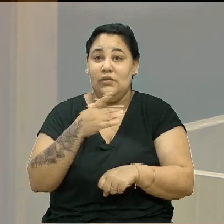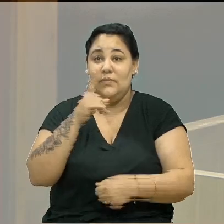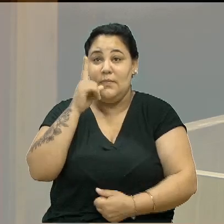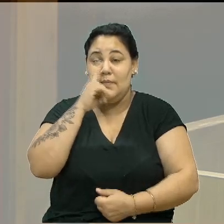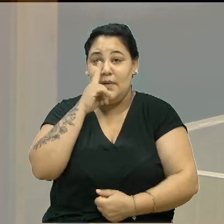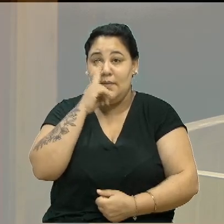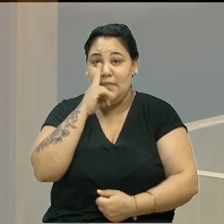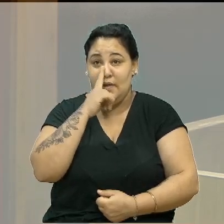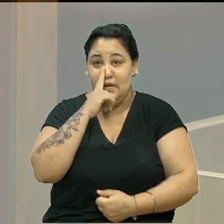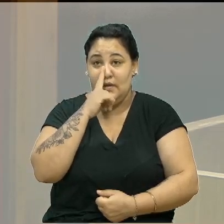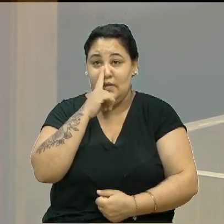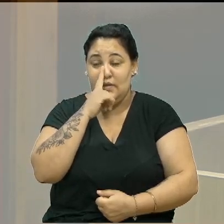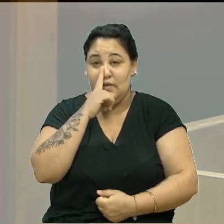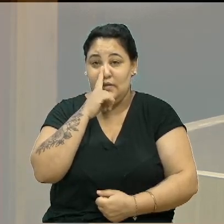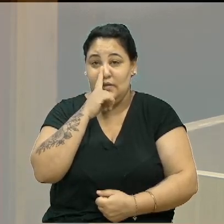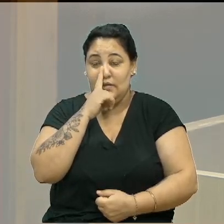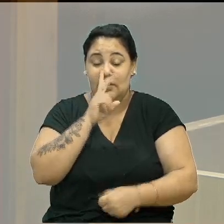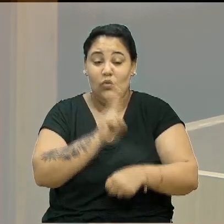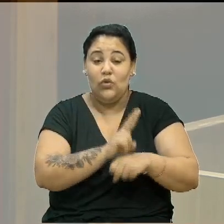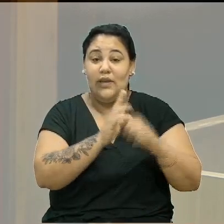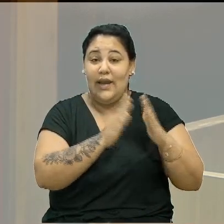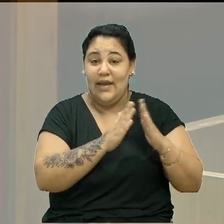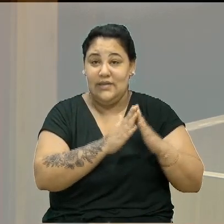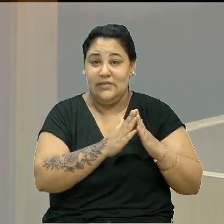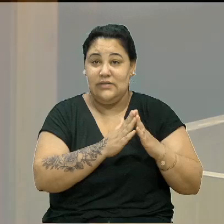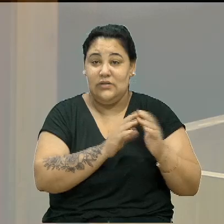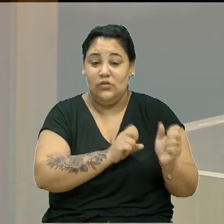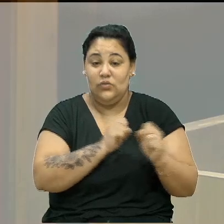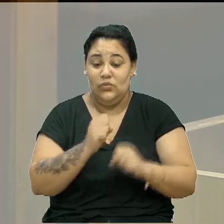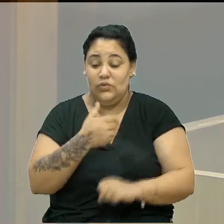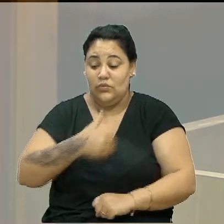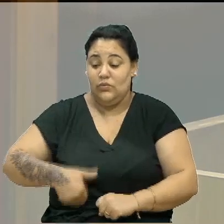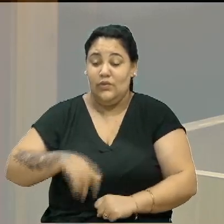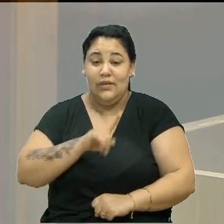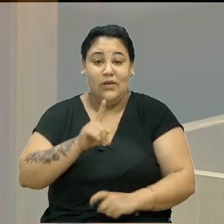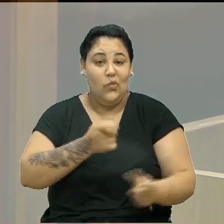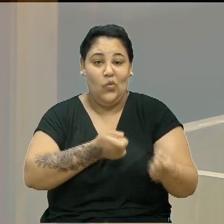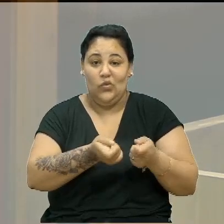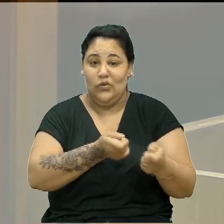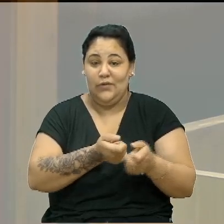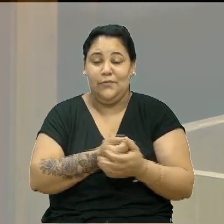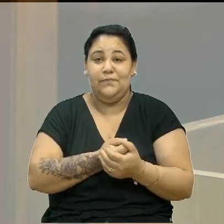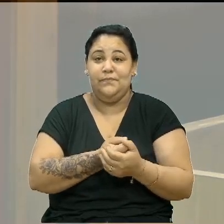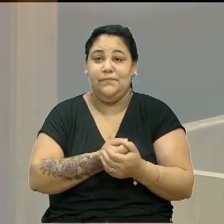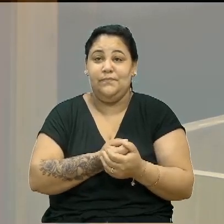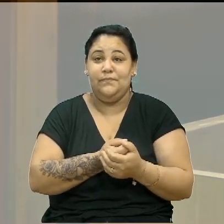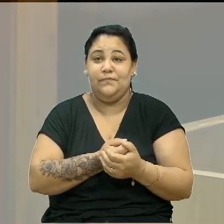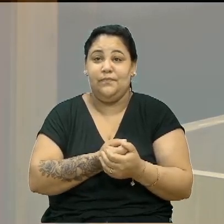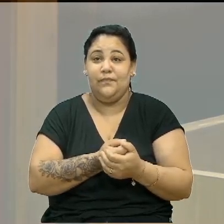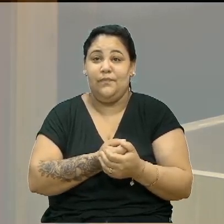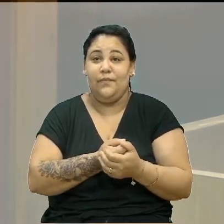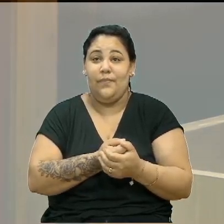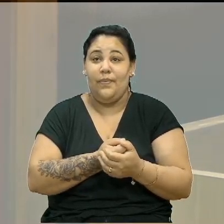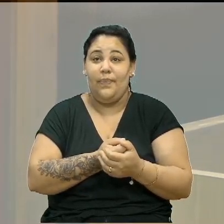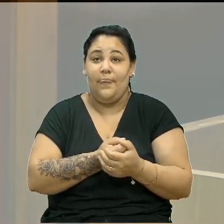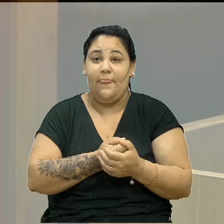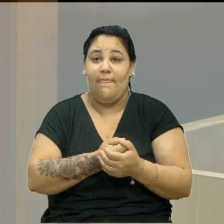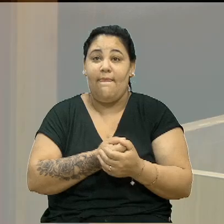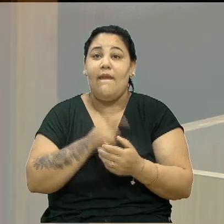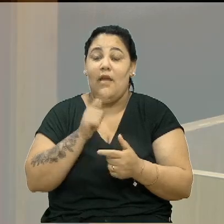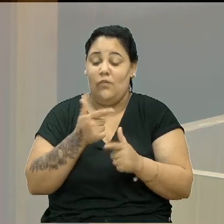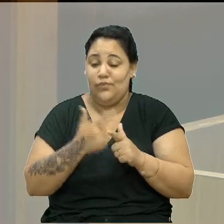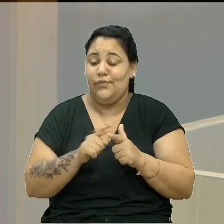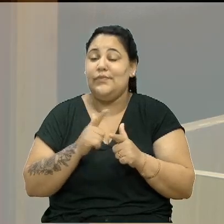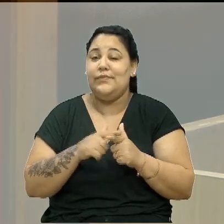não fiscaliza. Então, a situação da educação infantil é séria, é um problema